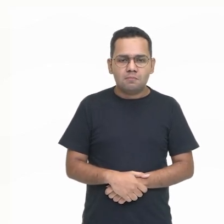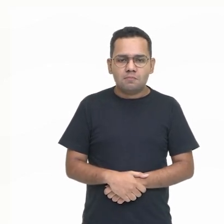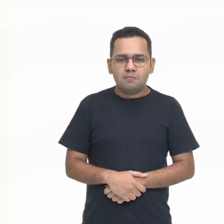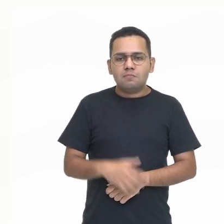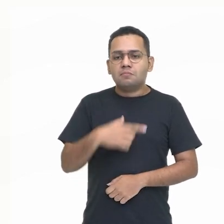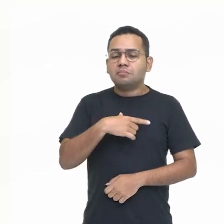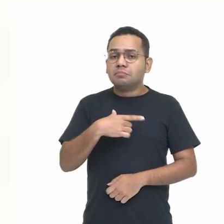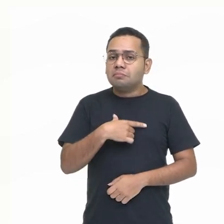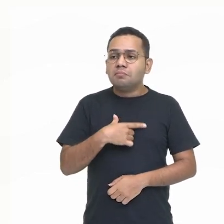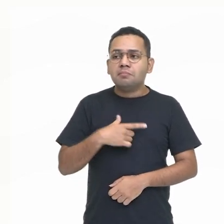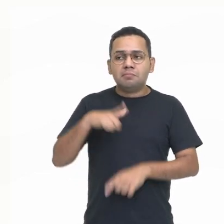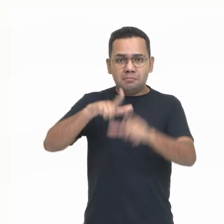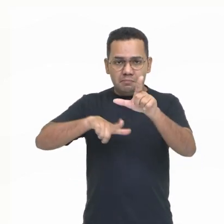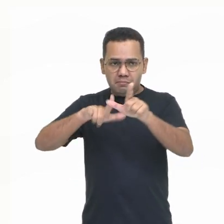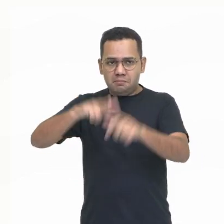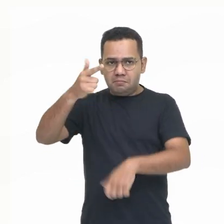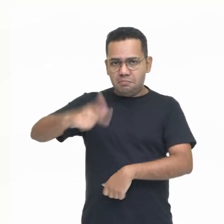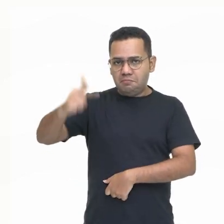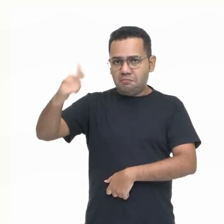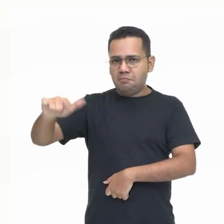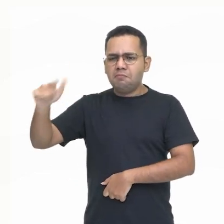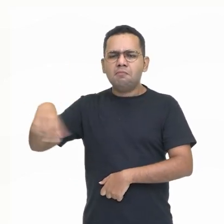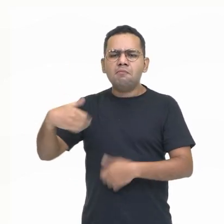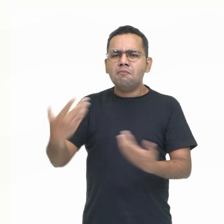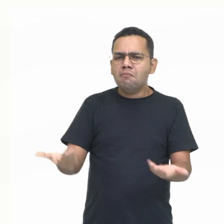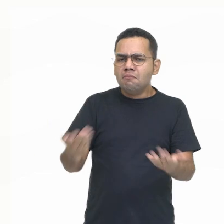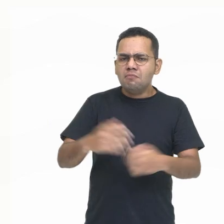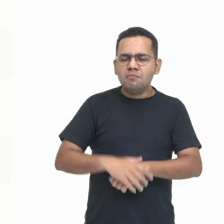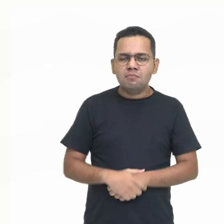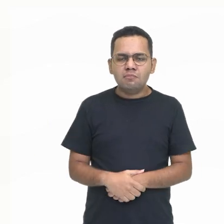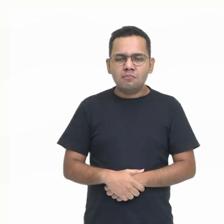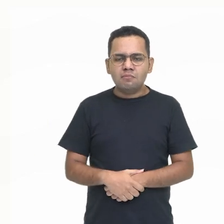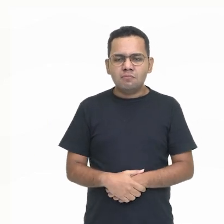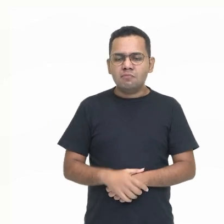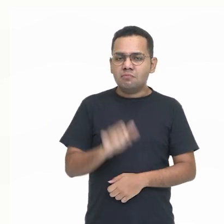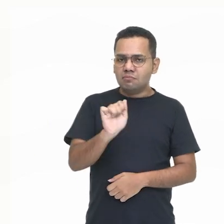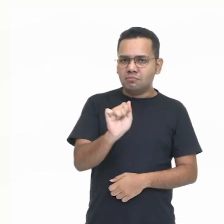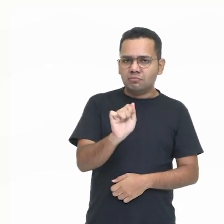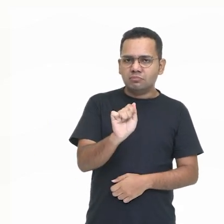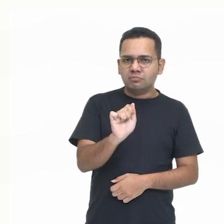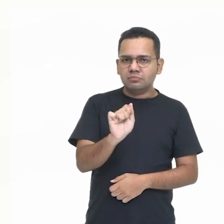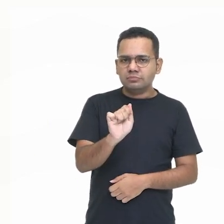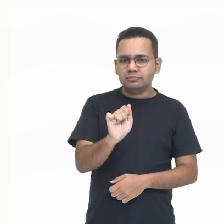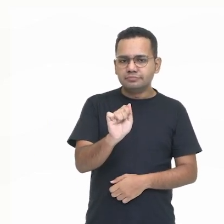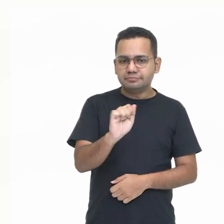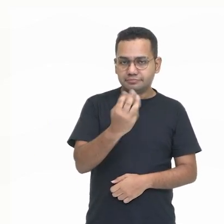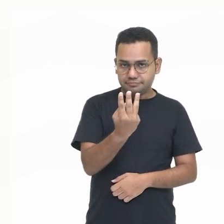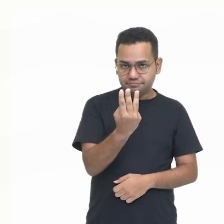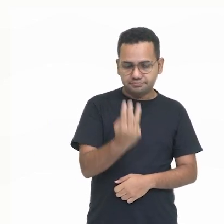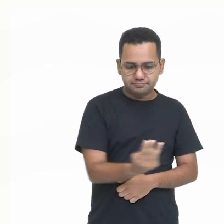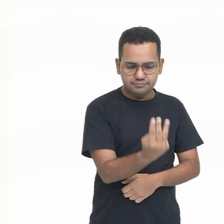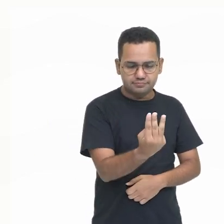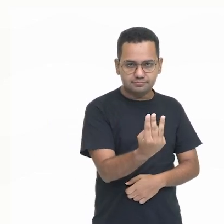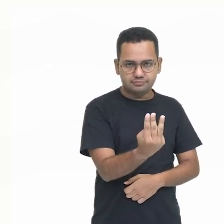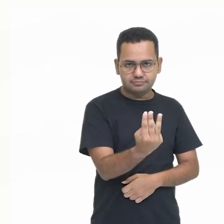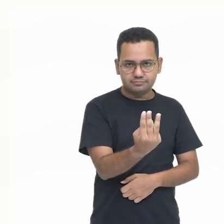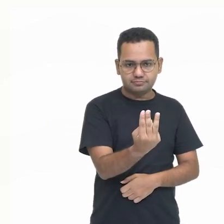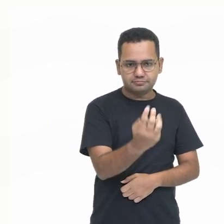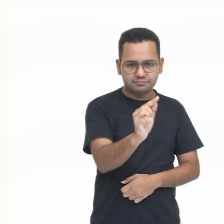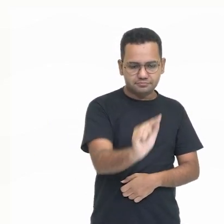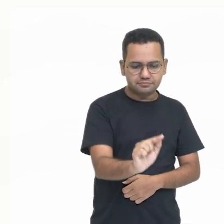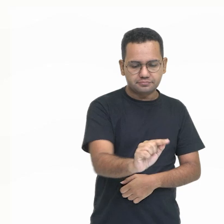das letras repetidas. Quem é que está sendo repetido aqui, ó? O A 3 vezes, né? Então, por isso, permutação